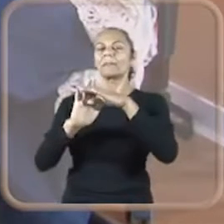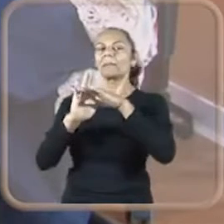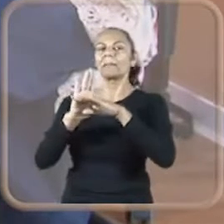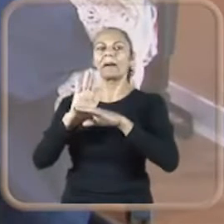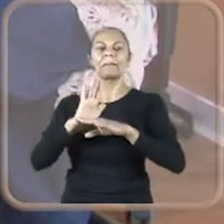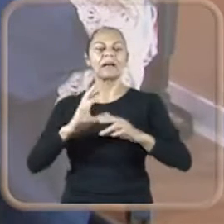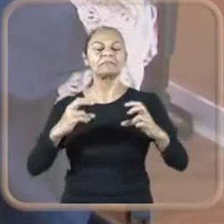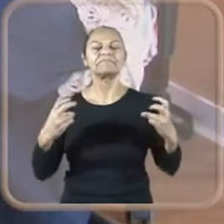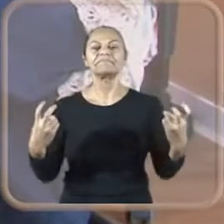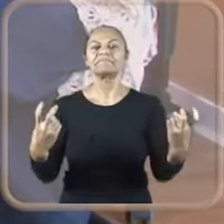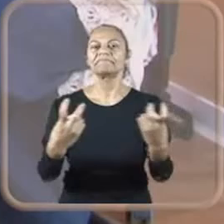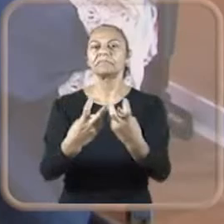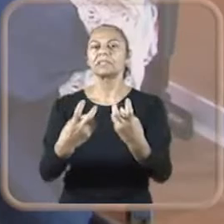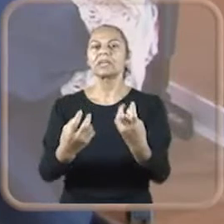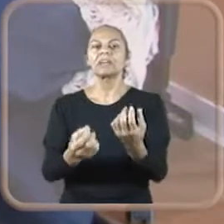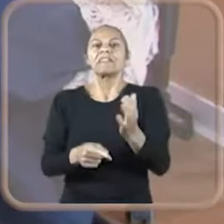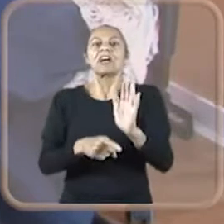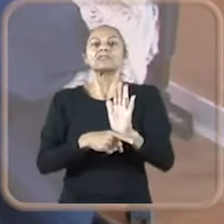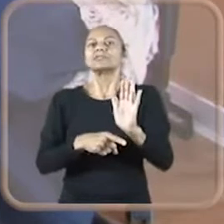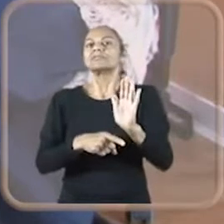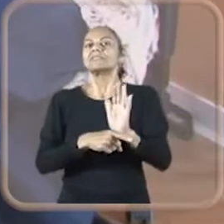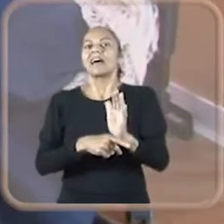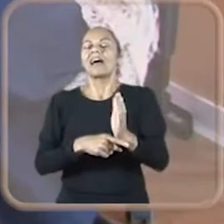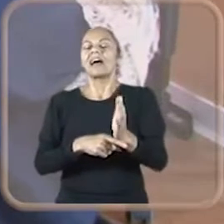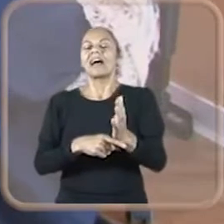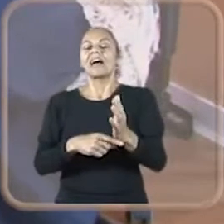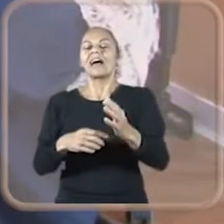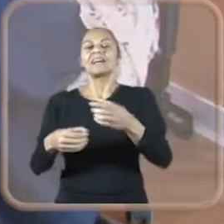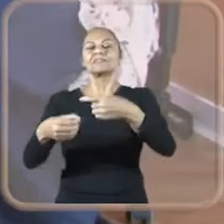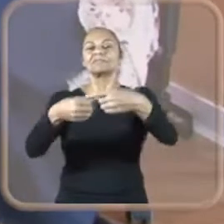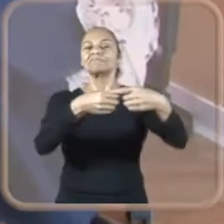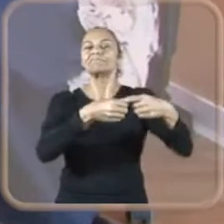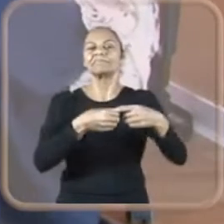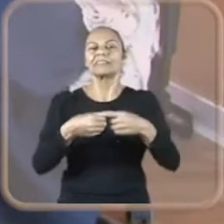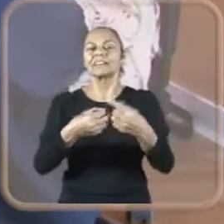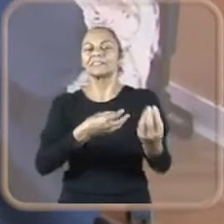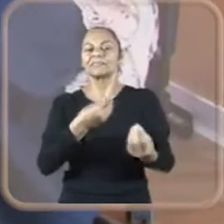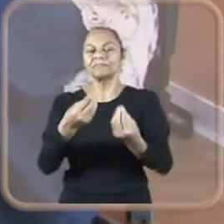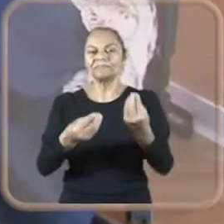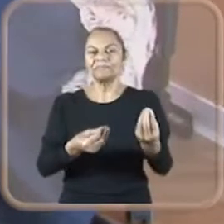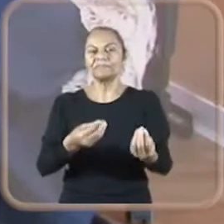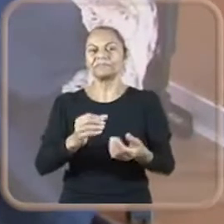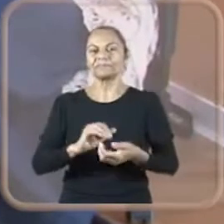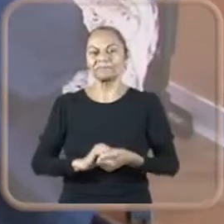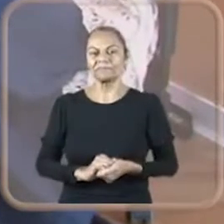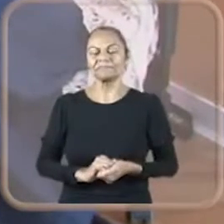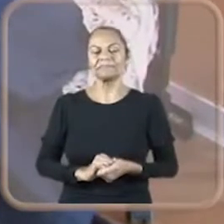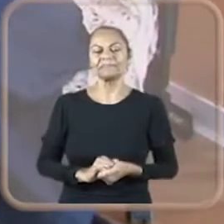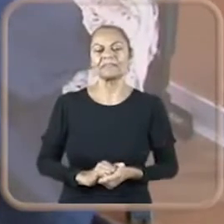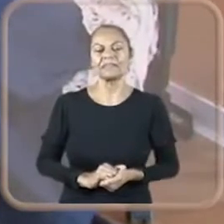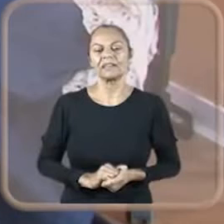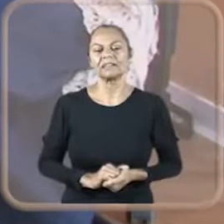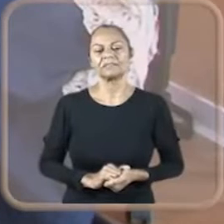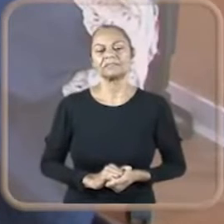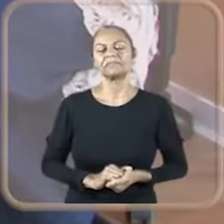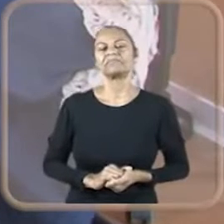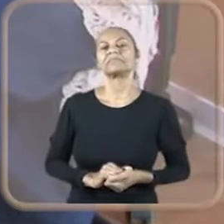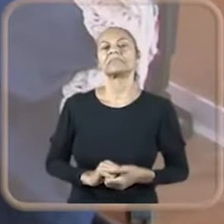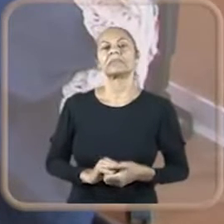nossas unidades de ensino? O que isso vai trazer de benefício para nós, para essas comunidades? Primeiro,